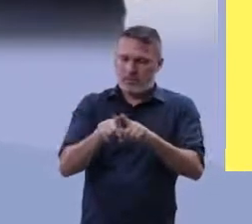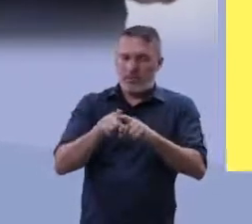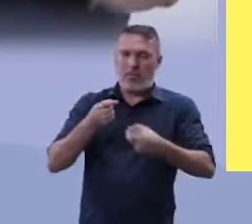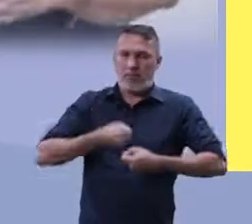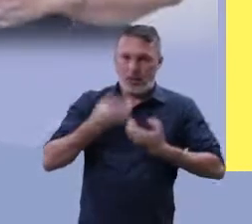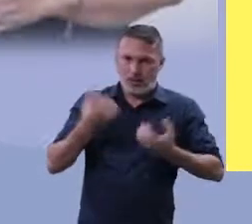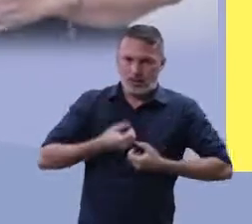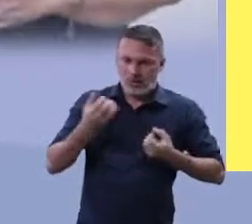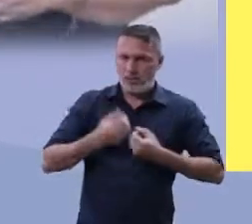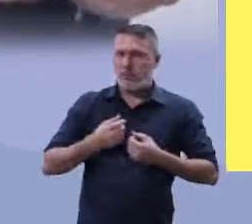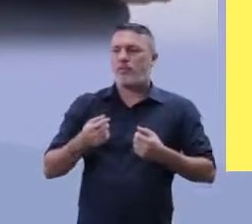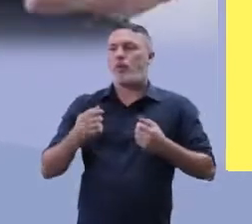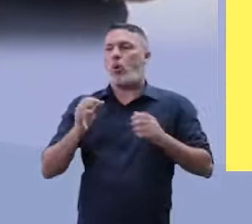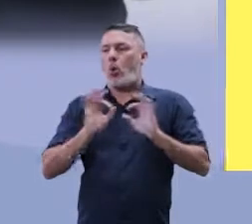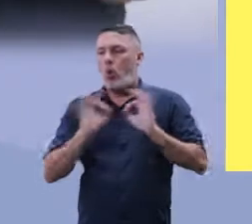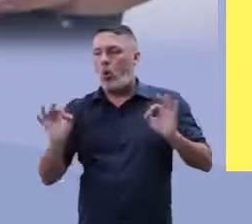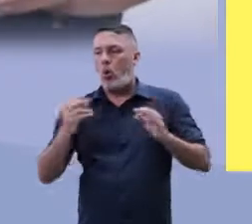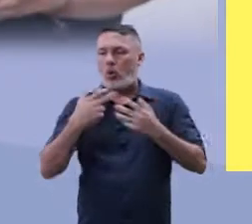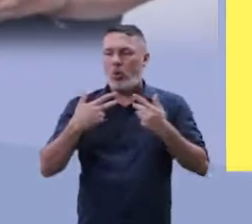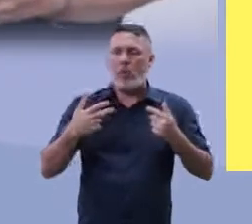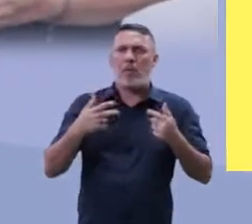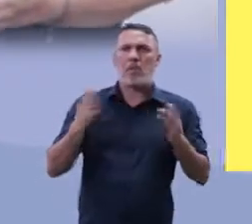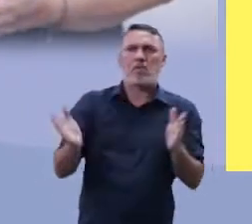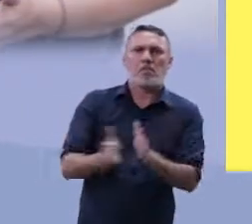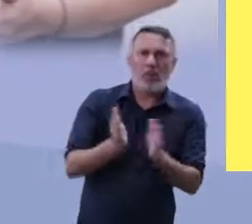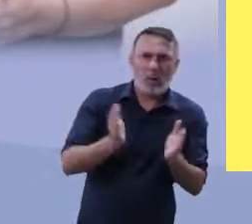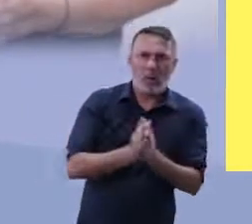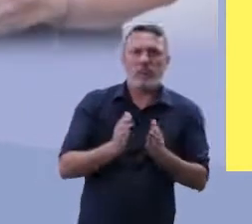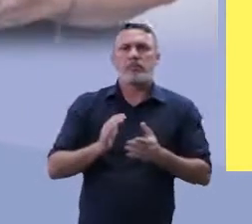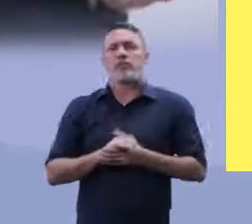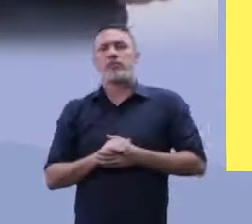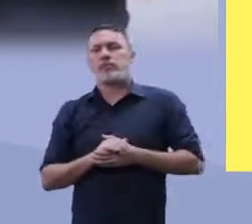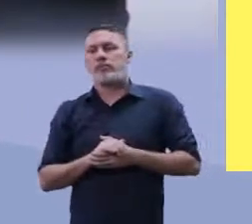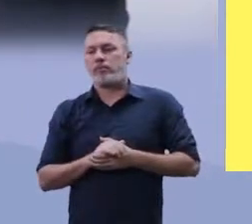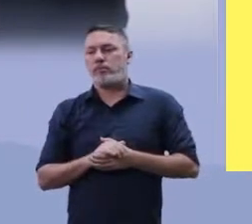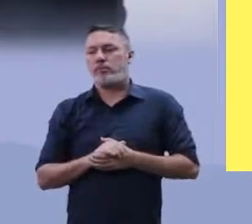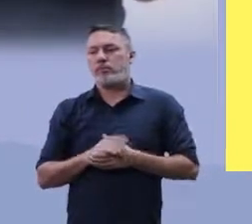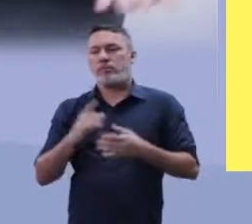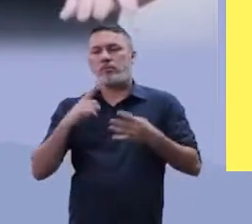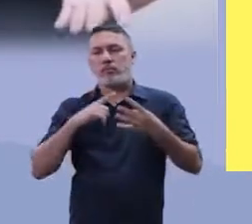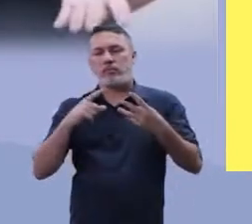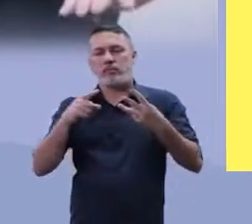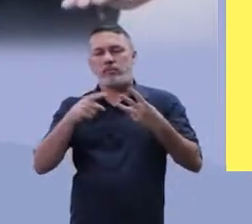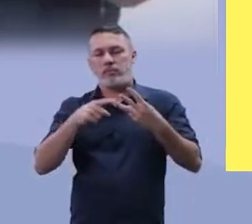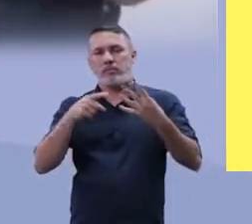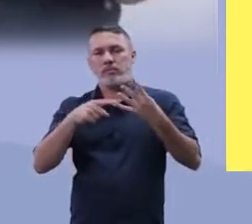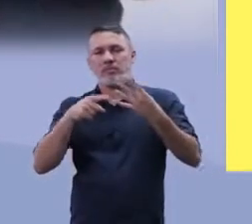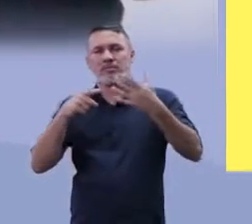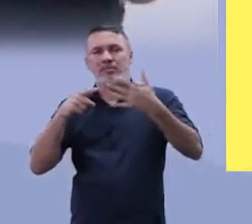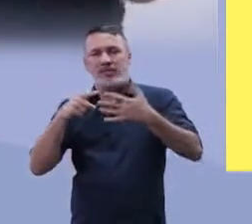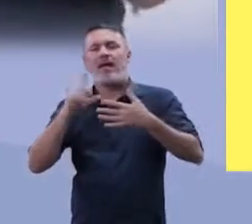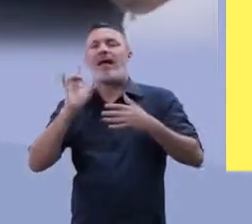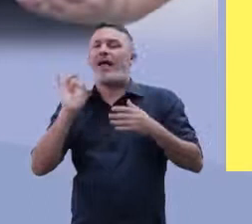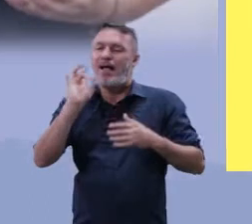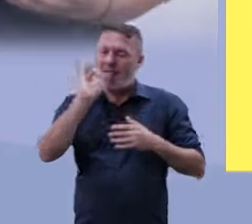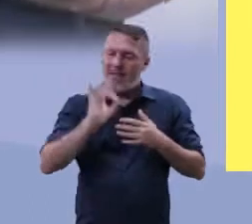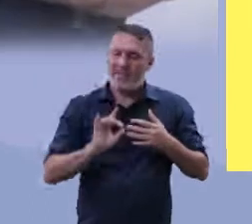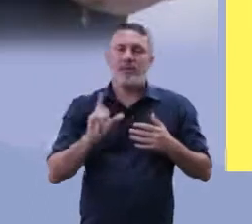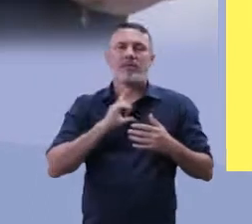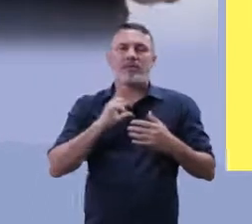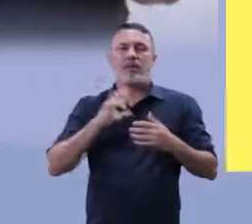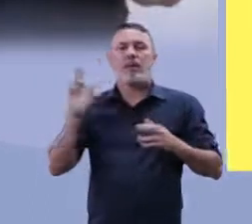na poesia os horrores, a miséria. Os outros artistas, cada um a seu